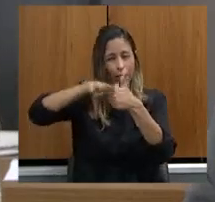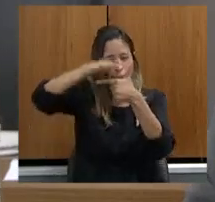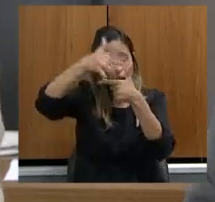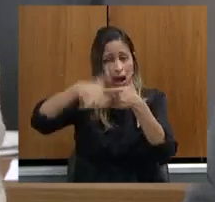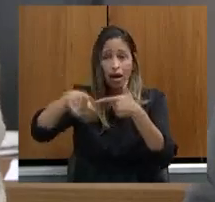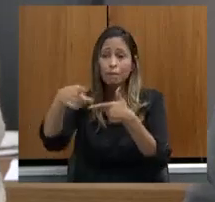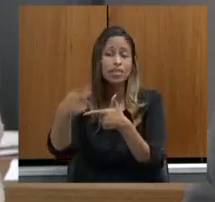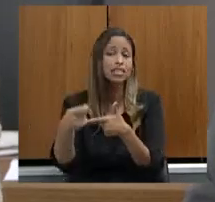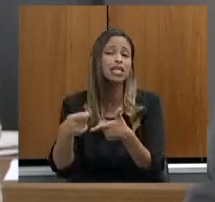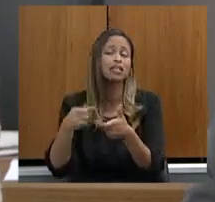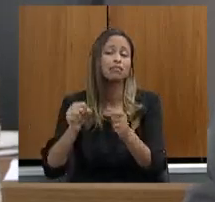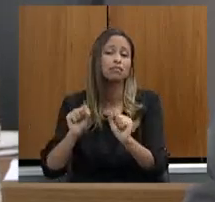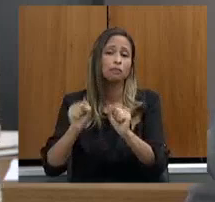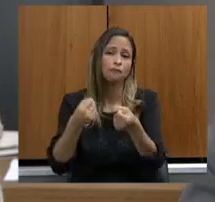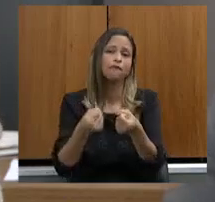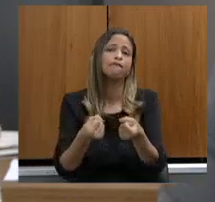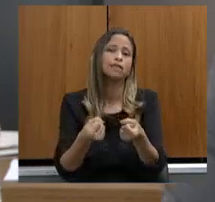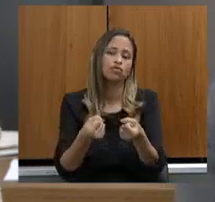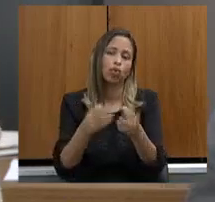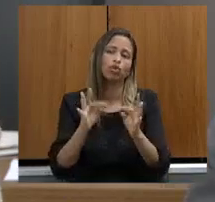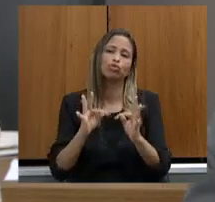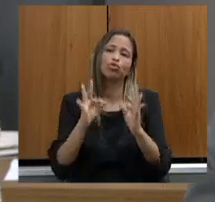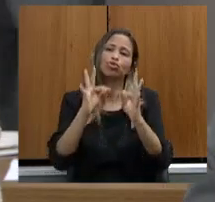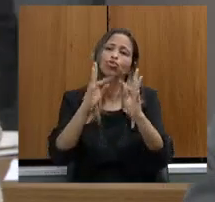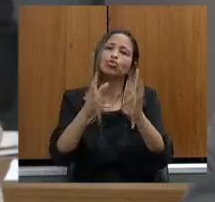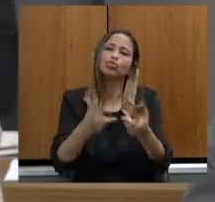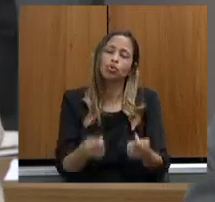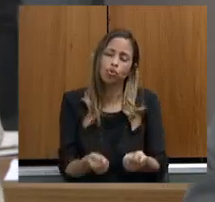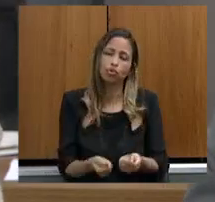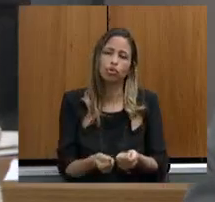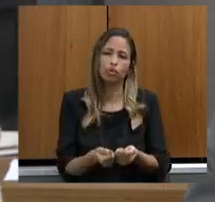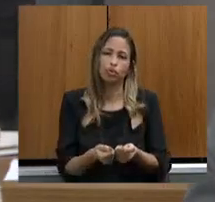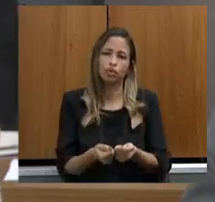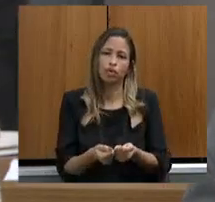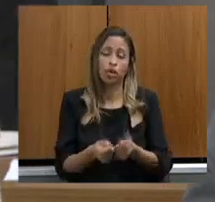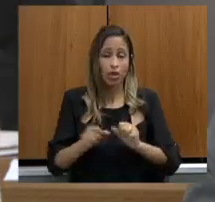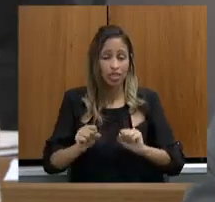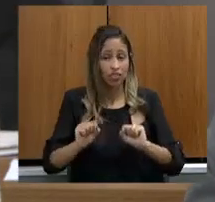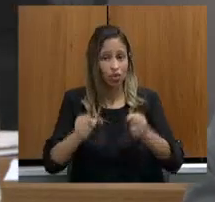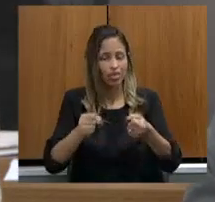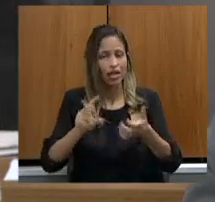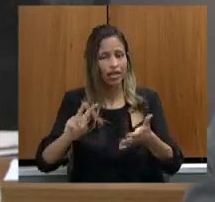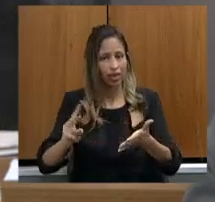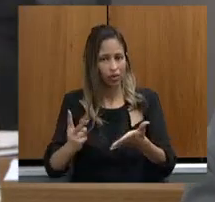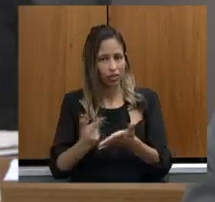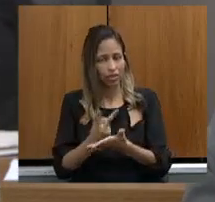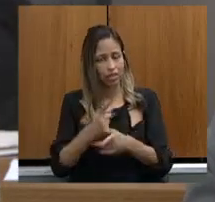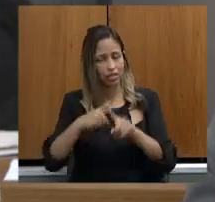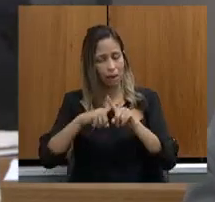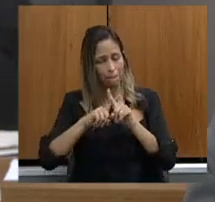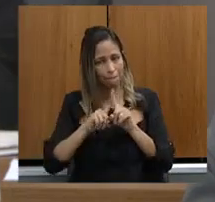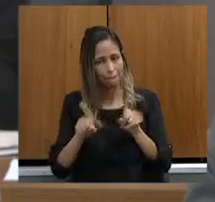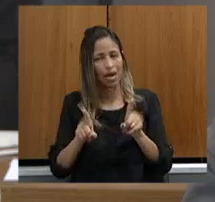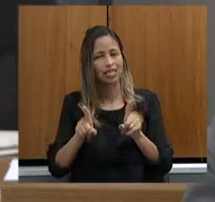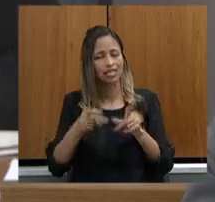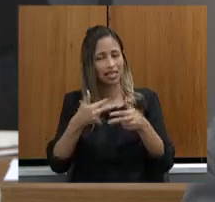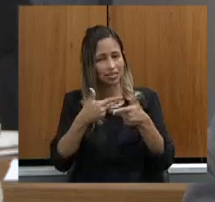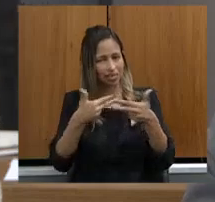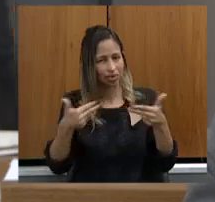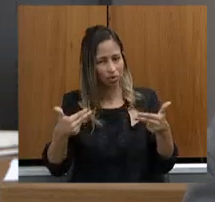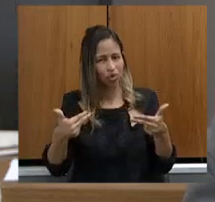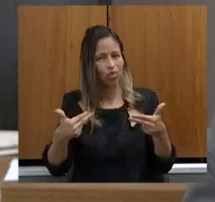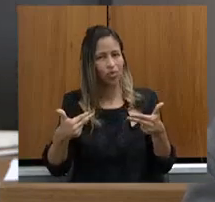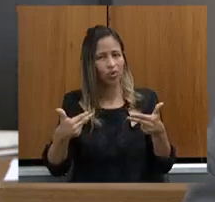Brumadinho merece nosso esforço é total nesse sentido nós vamos sempre nos esforçar para que isso aconteça mas realmente as coisas